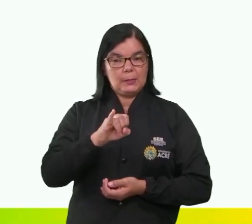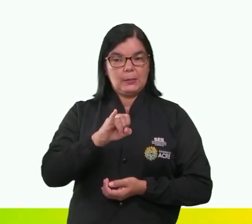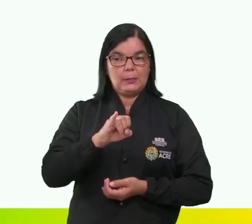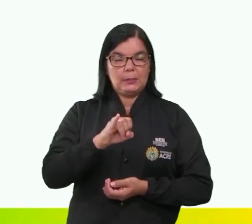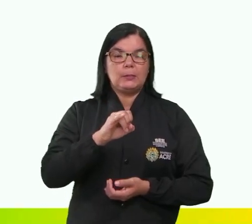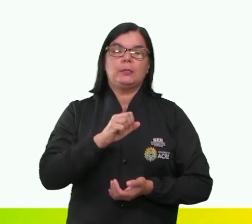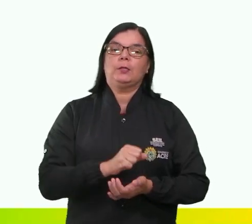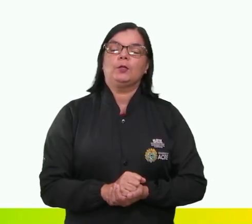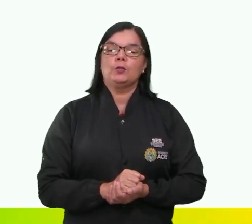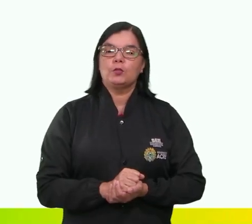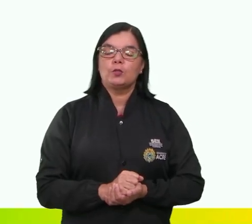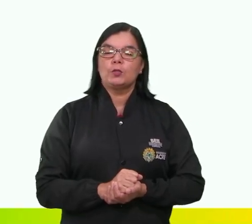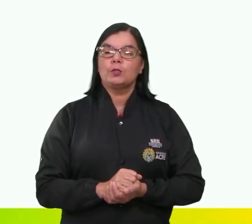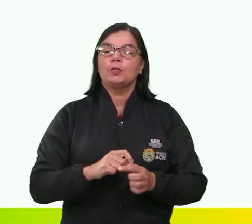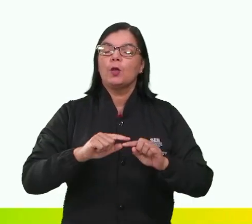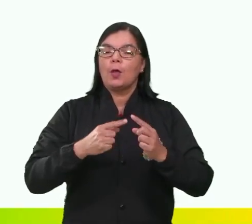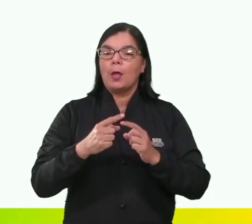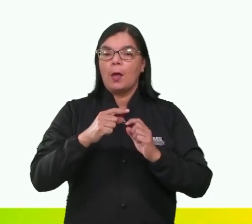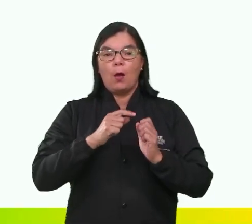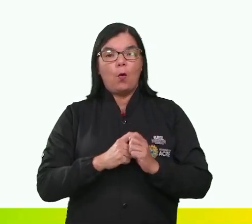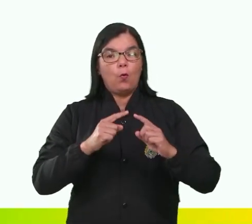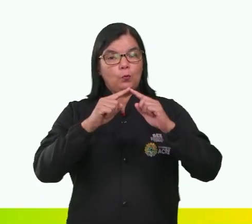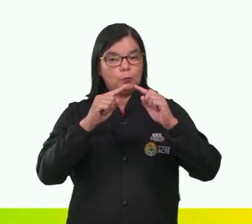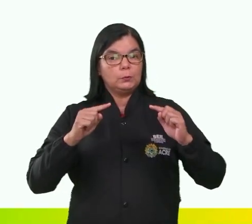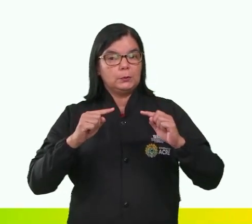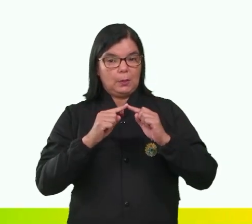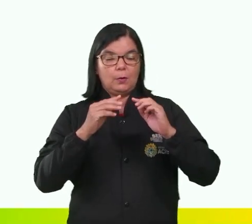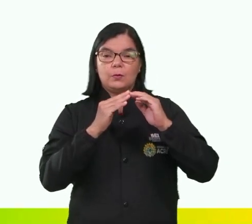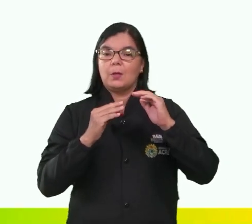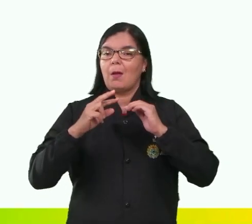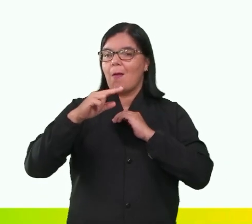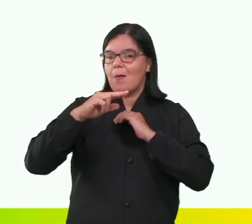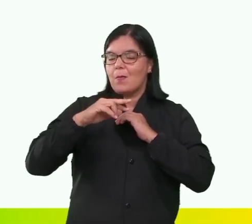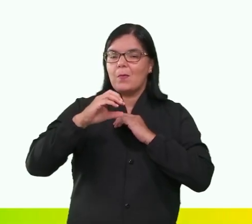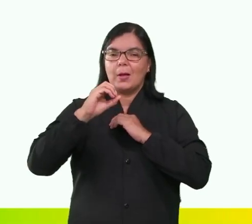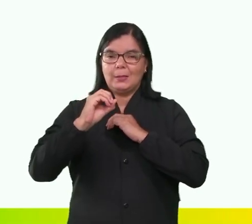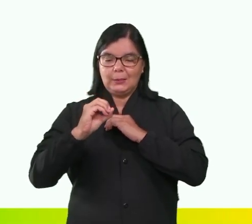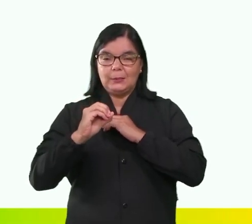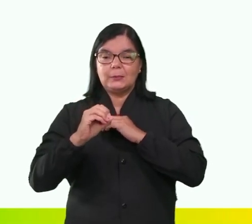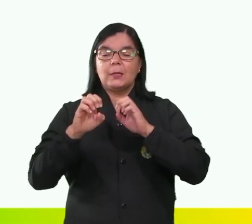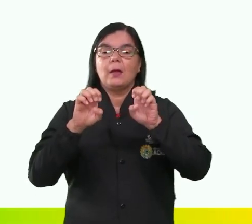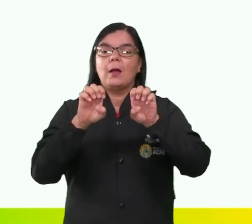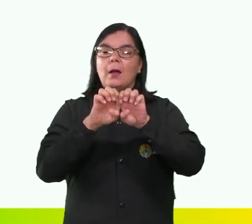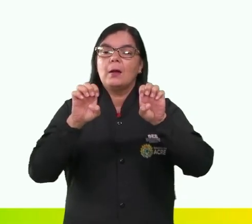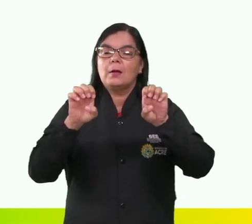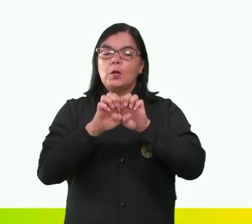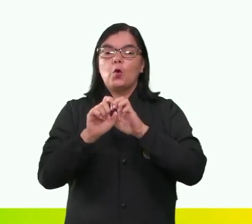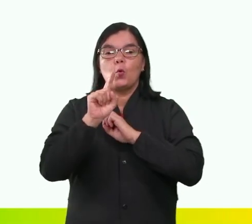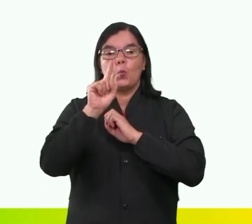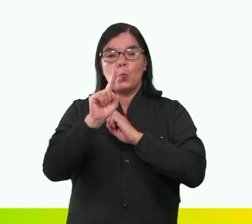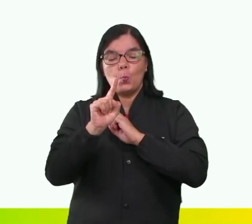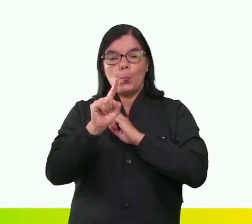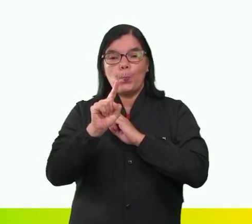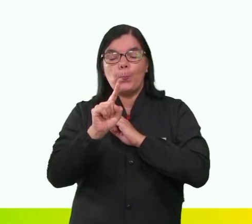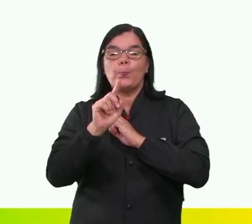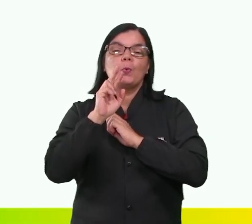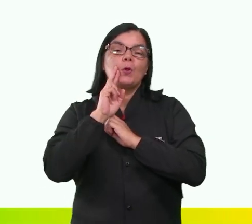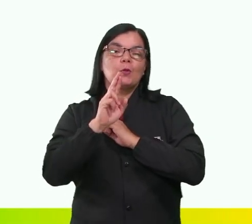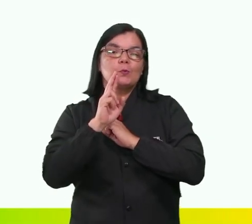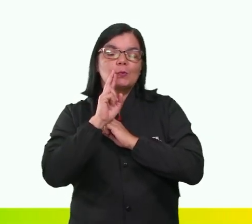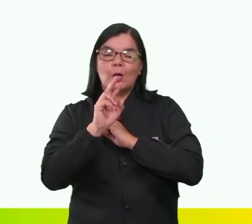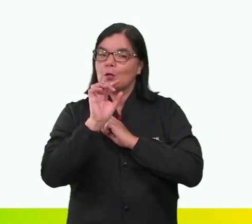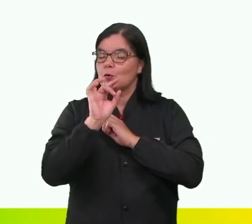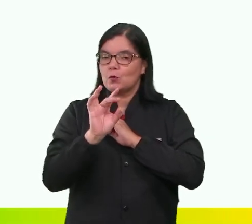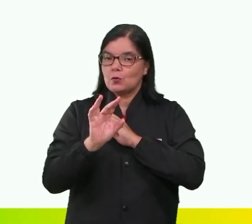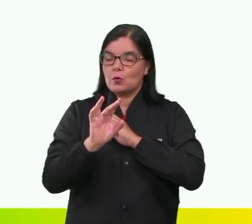o discriminante é igual a zero, a equação admite uma raiz real.